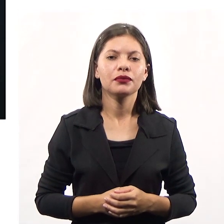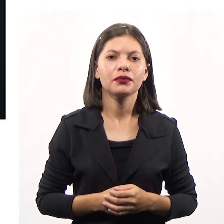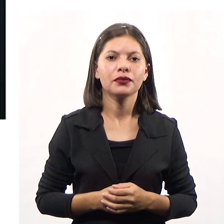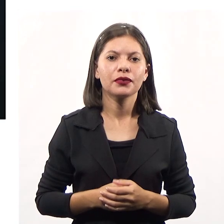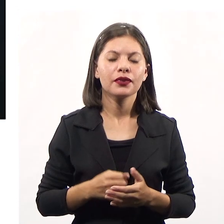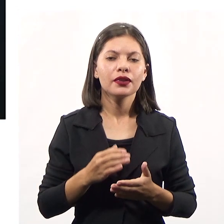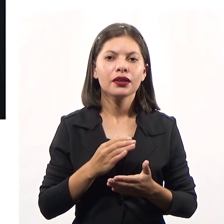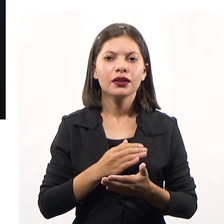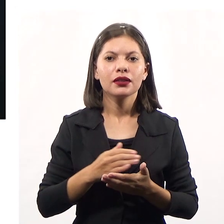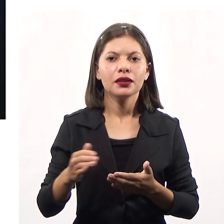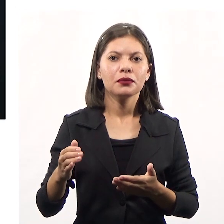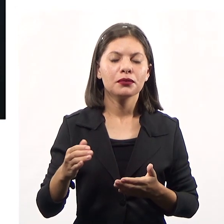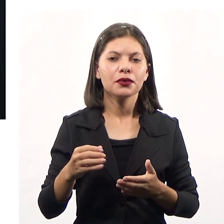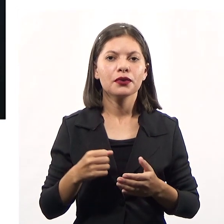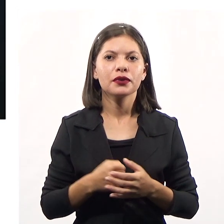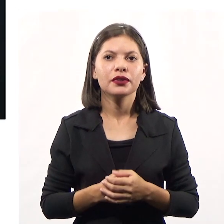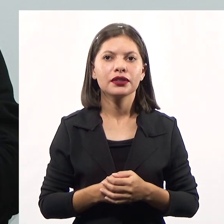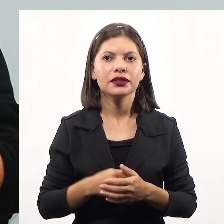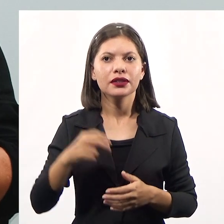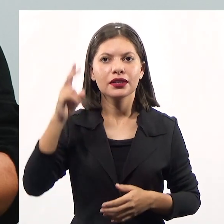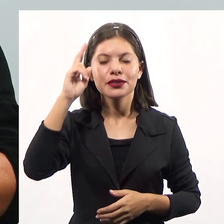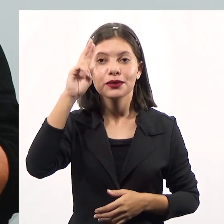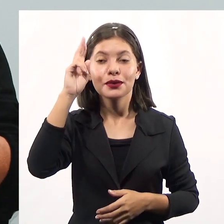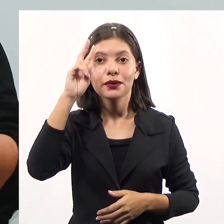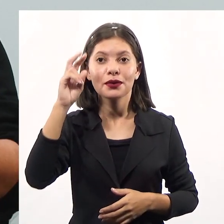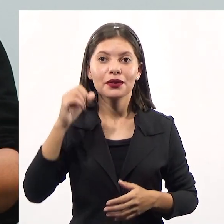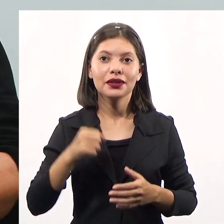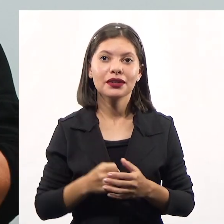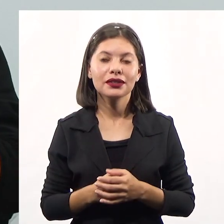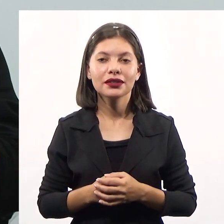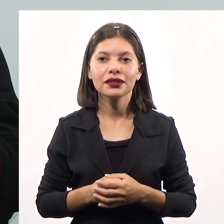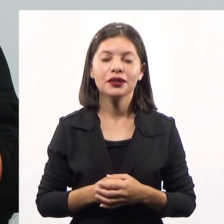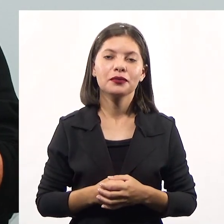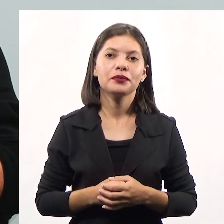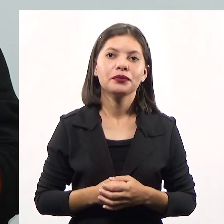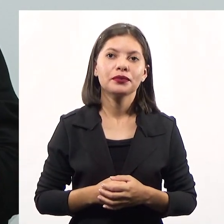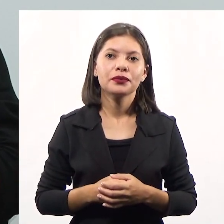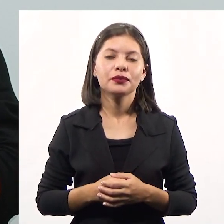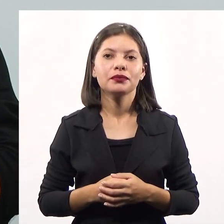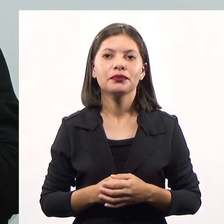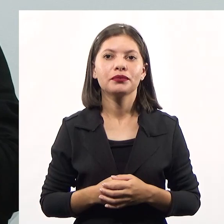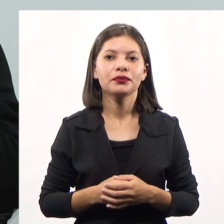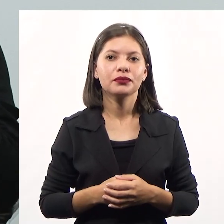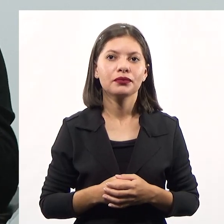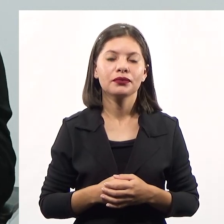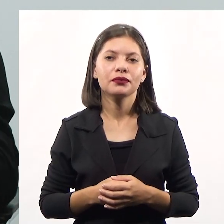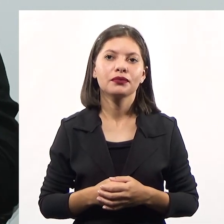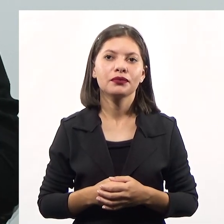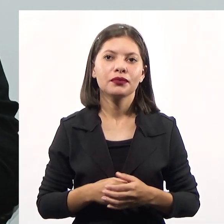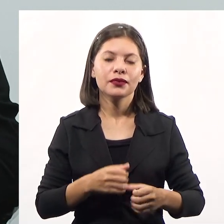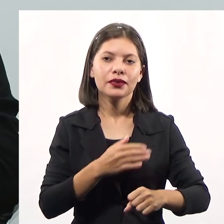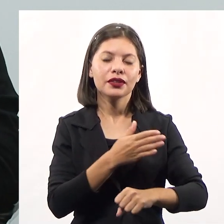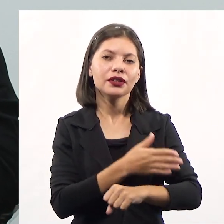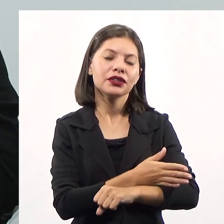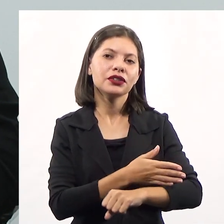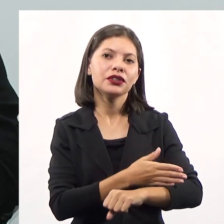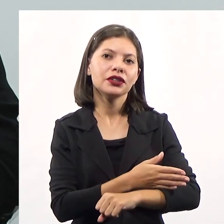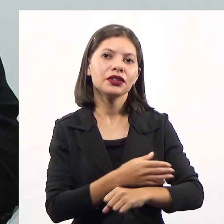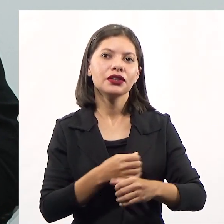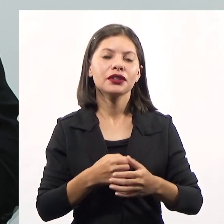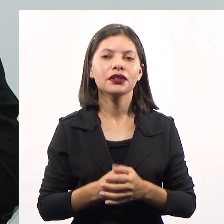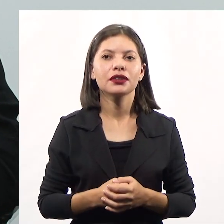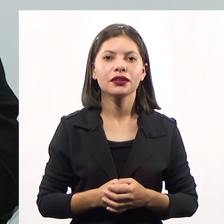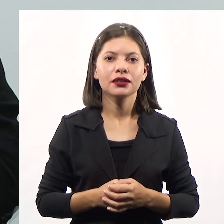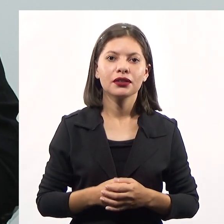E aí, depois, né, passada a história, a Idade Antiga, a Idade Média, a gente tem uma outra configuração aí no